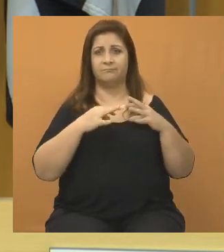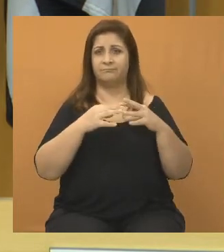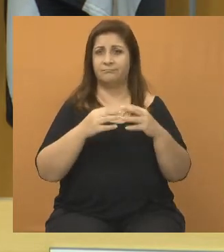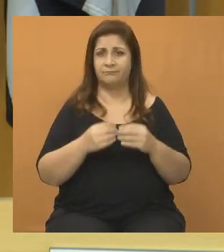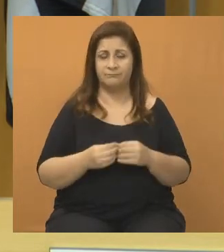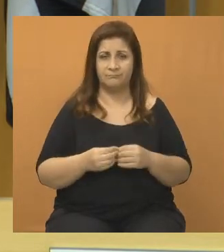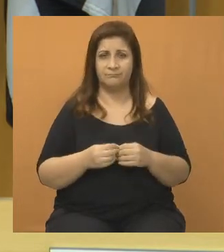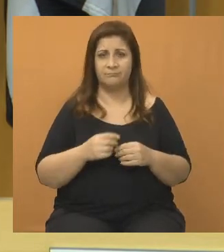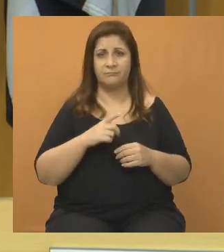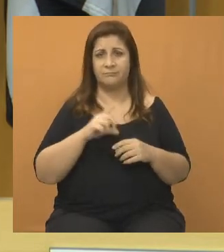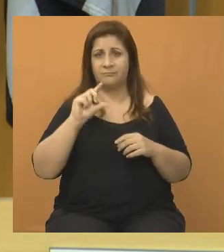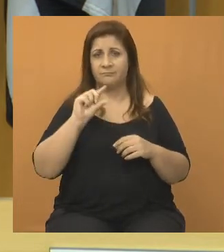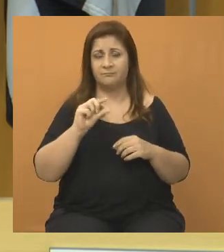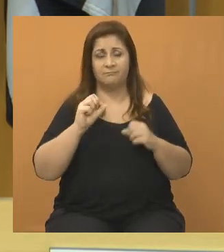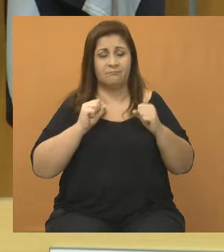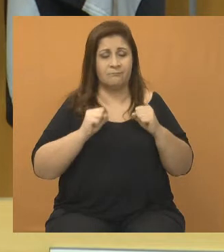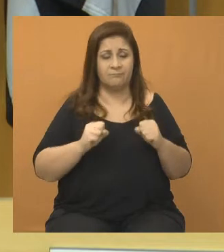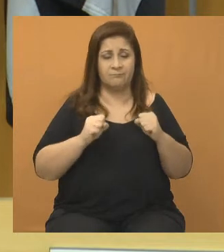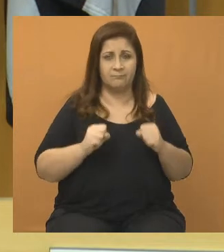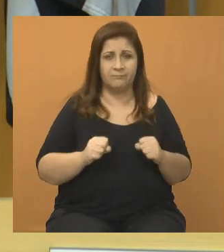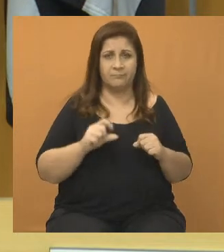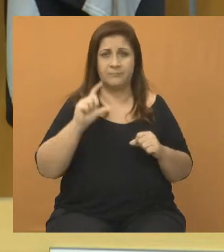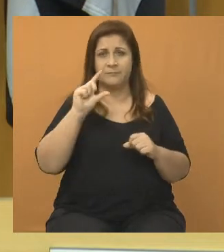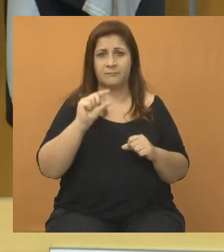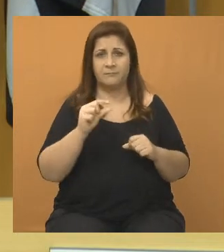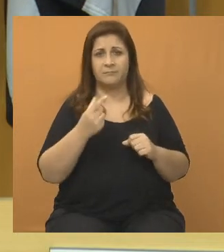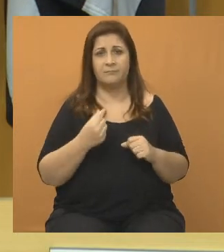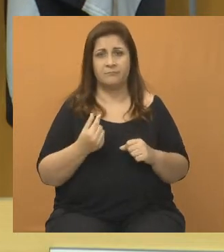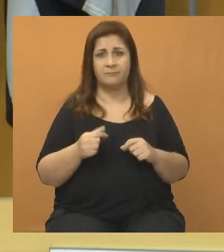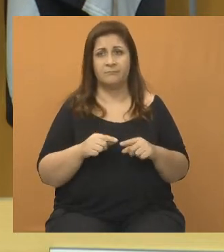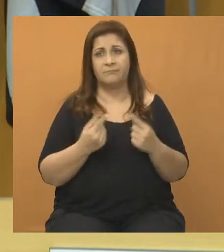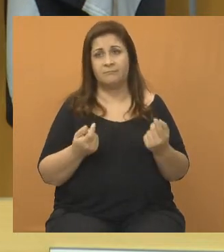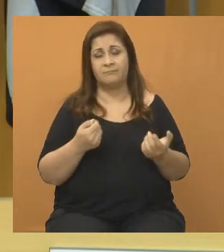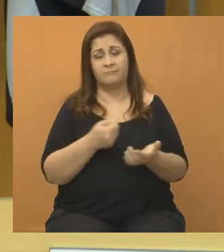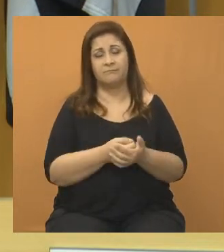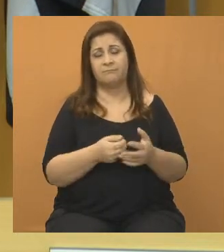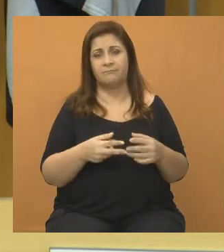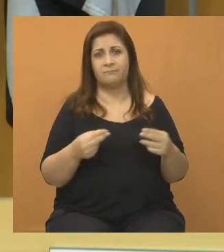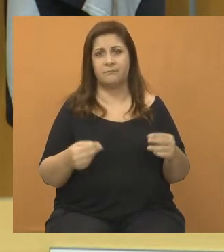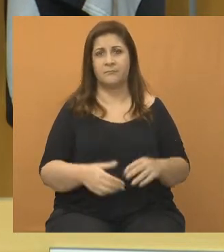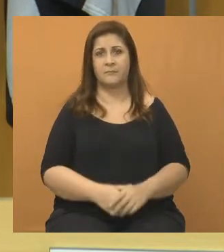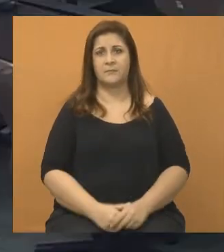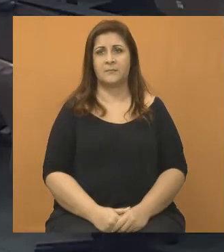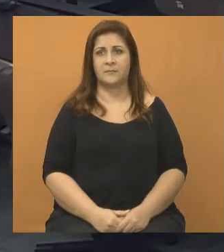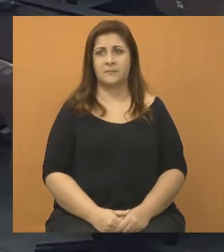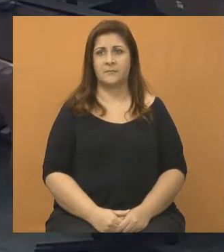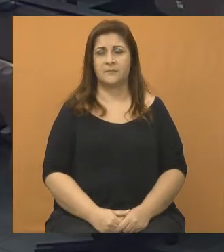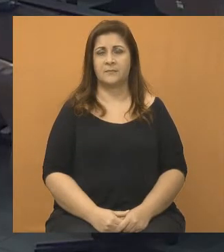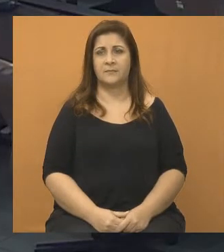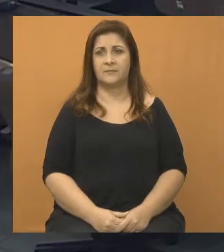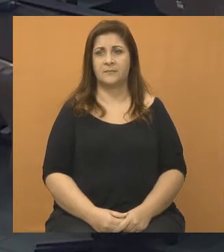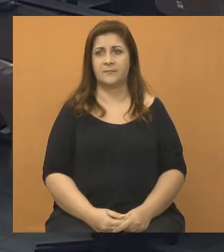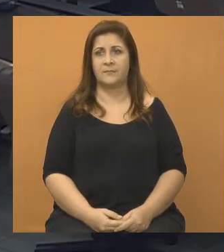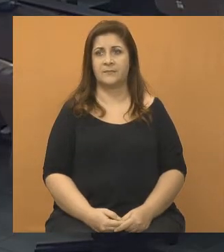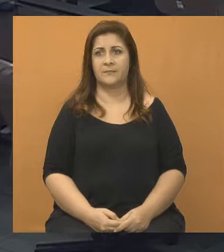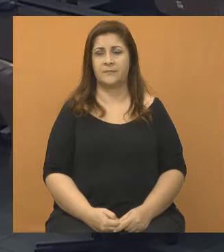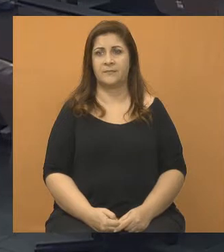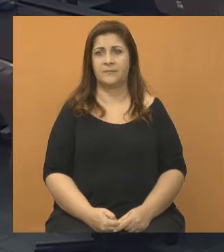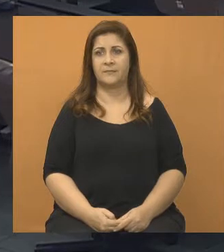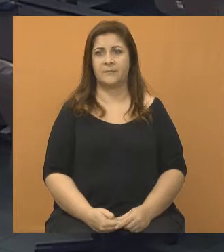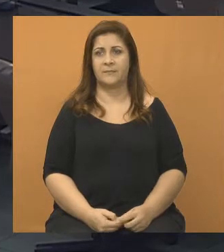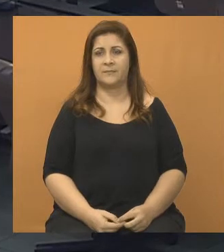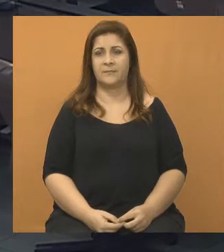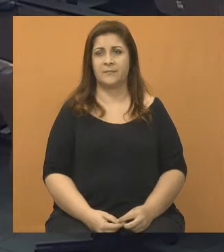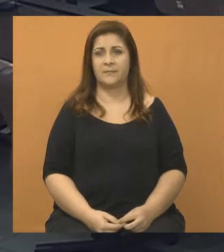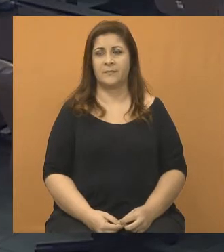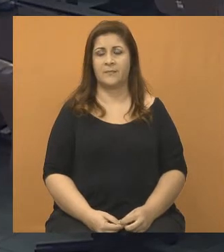menos poder, menos recursos, ele acaba atuando. Vereador, posso mencionar? Entendi. Um minutinho, só para me